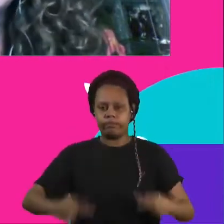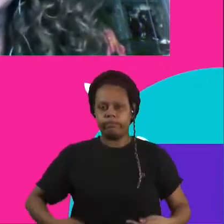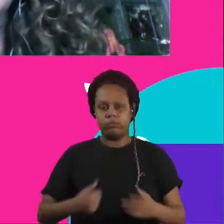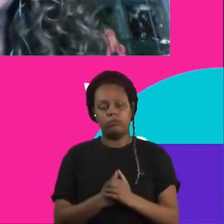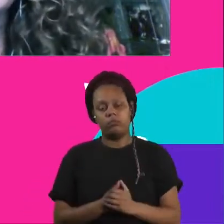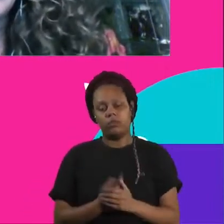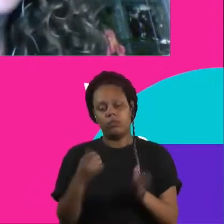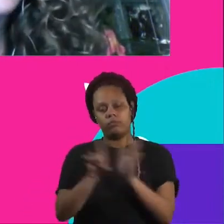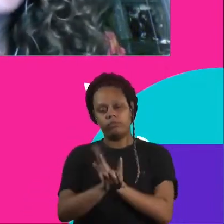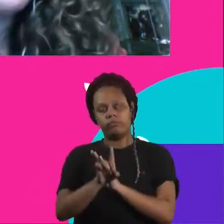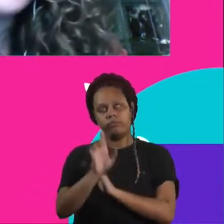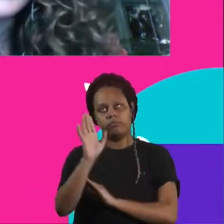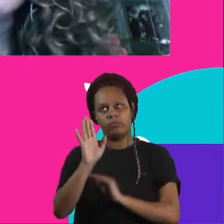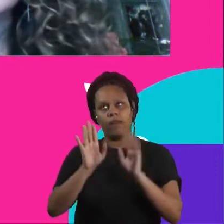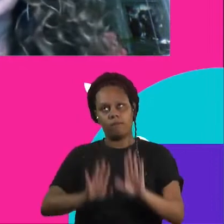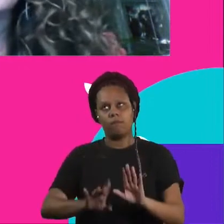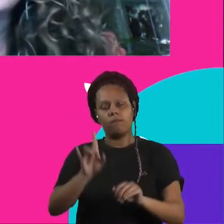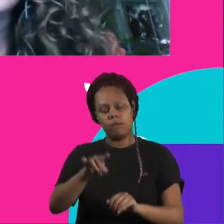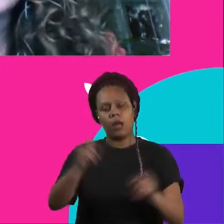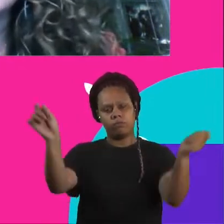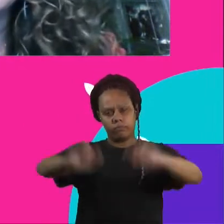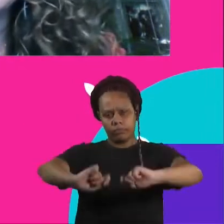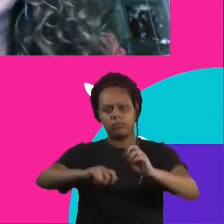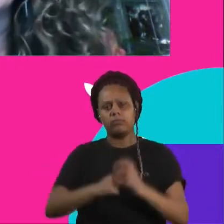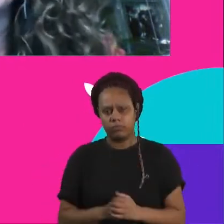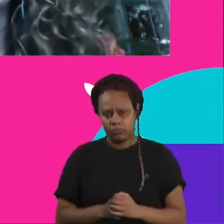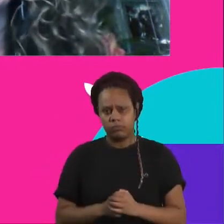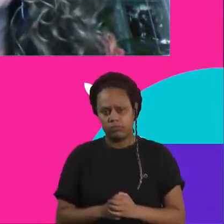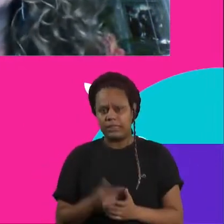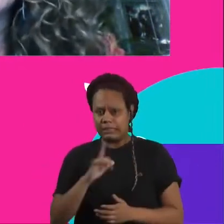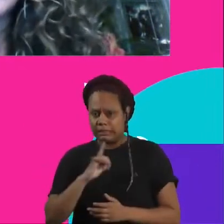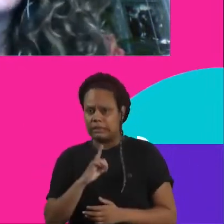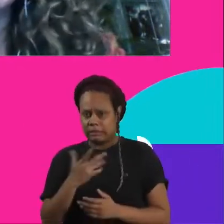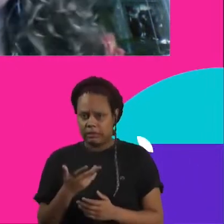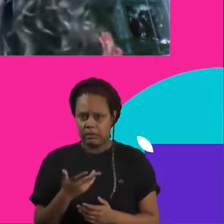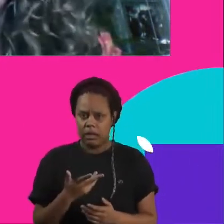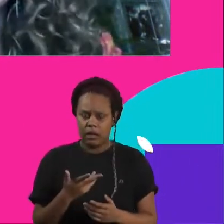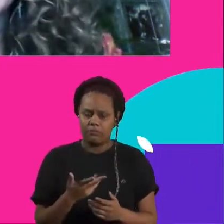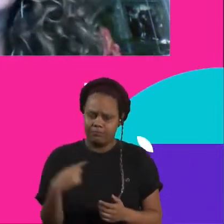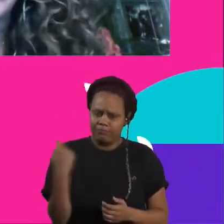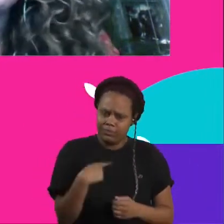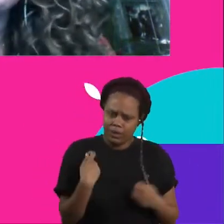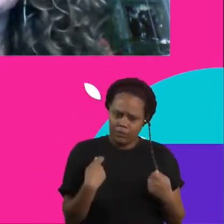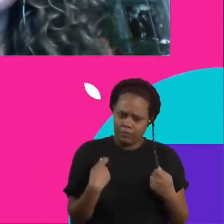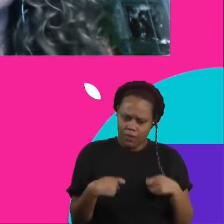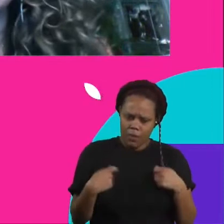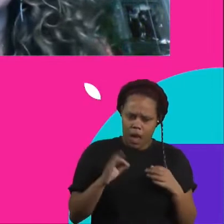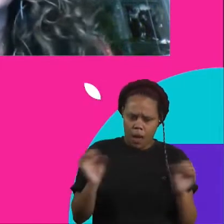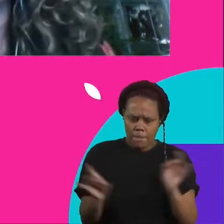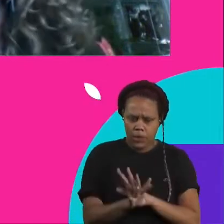que fica, né, será que isso é mesmo possível, né? A gente tem realmente, né, nós estamos realmente preparados para lidar